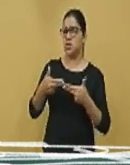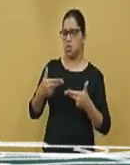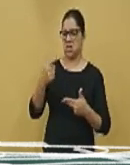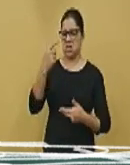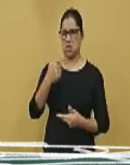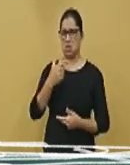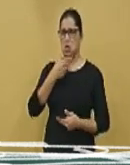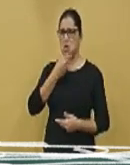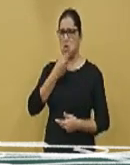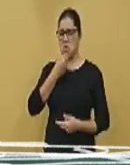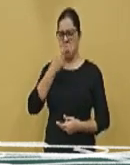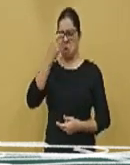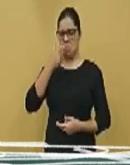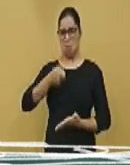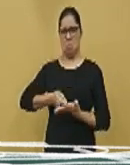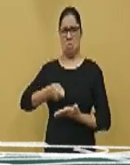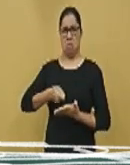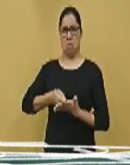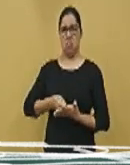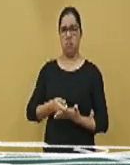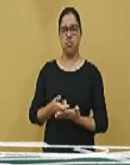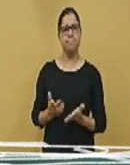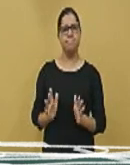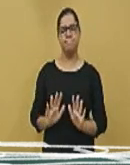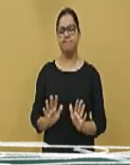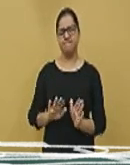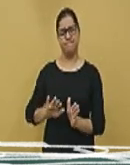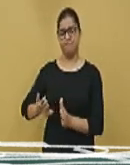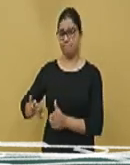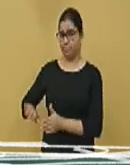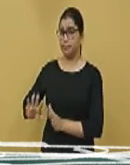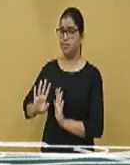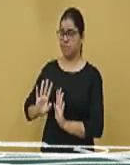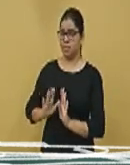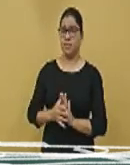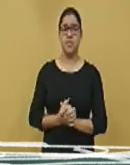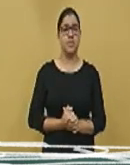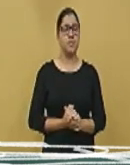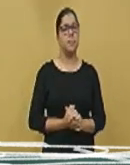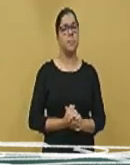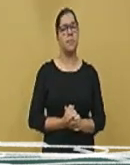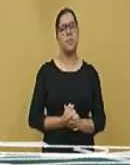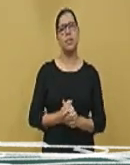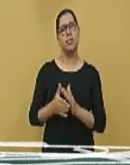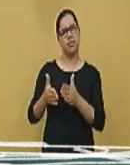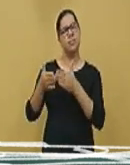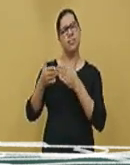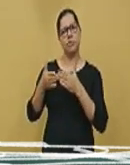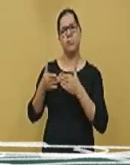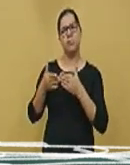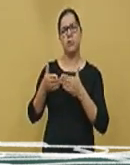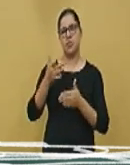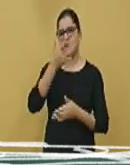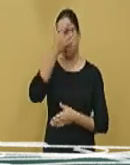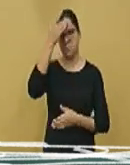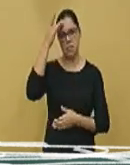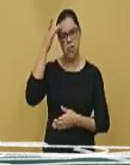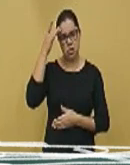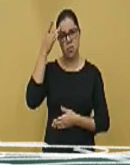machismo, né? Vou desconsiderar. Eu gostaria que os colegas também que estão aqui presentes, as pessoas que estão nos